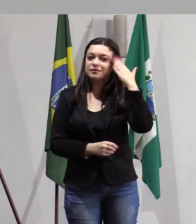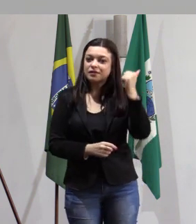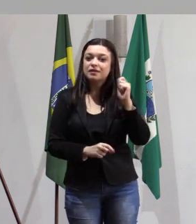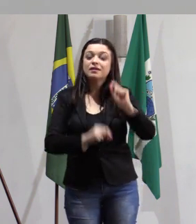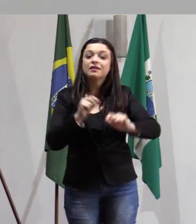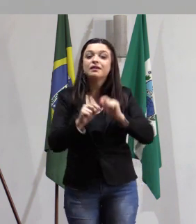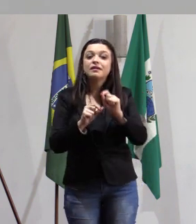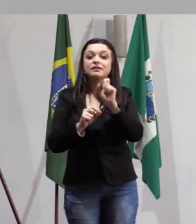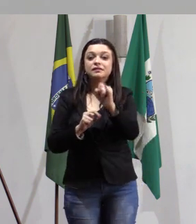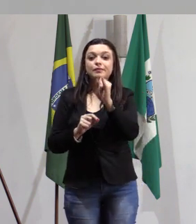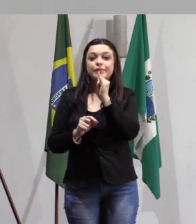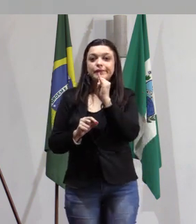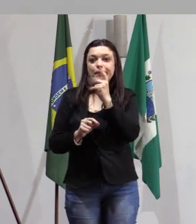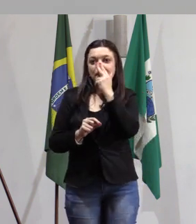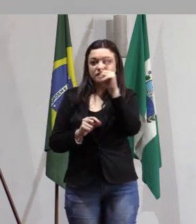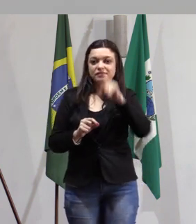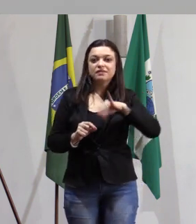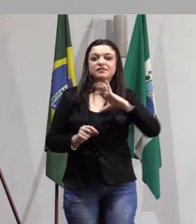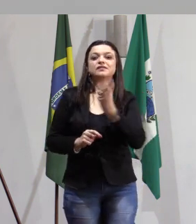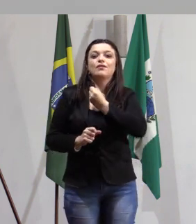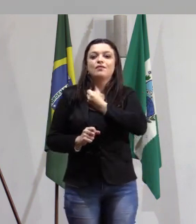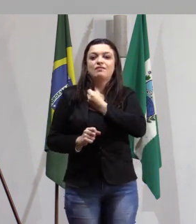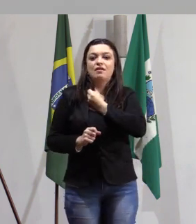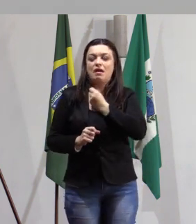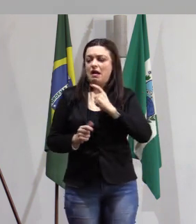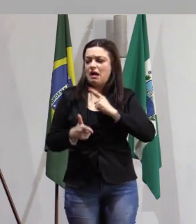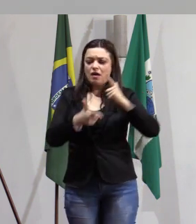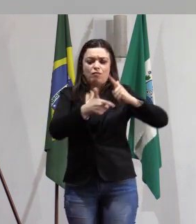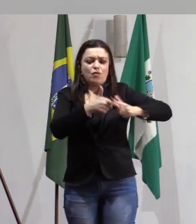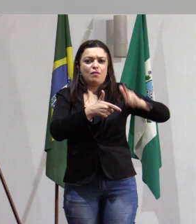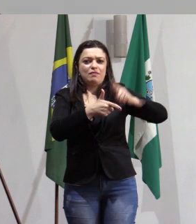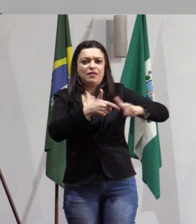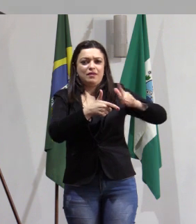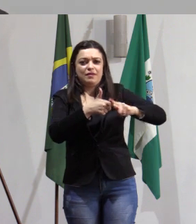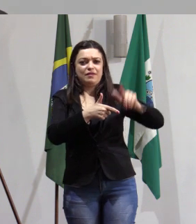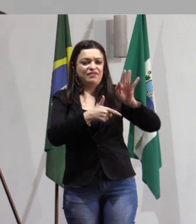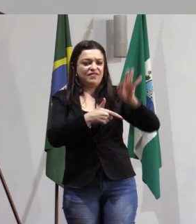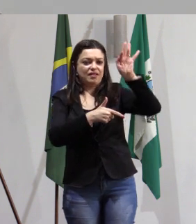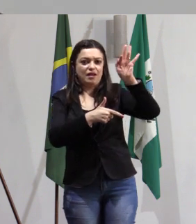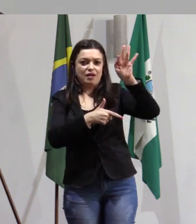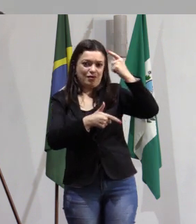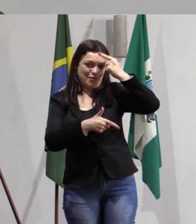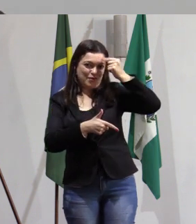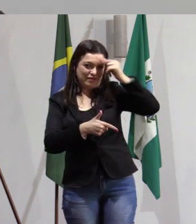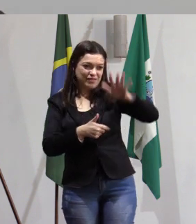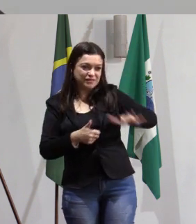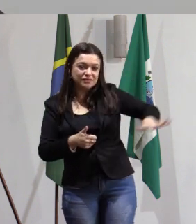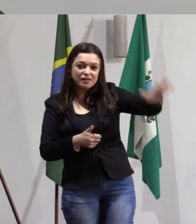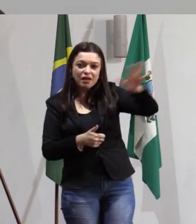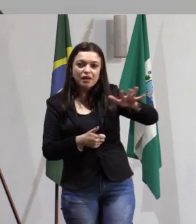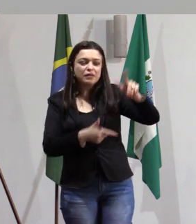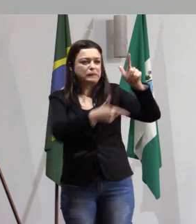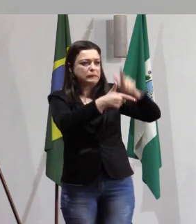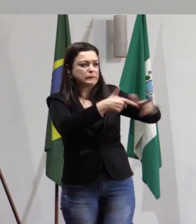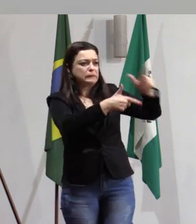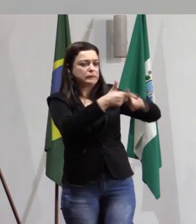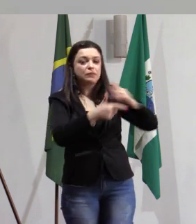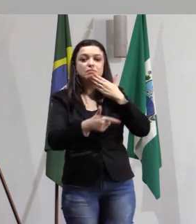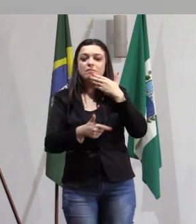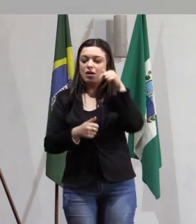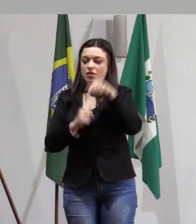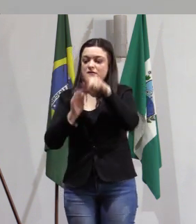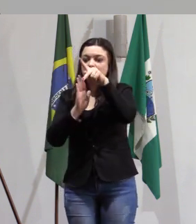que chegou para salvar as universidades federais. Se é assim, eu acho que é